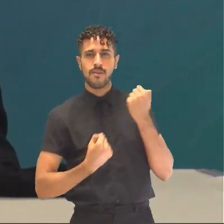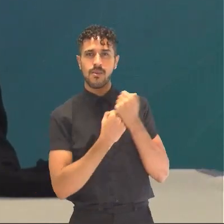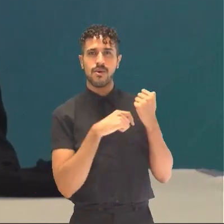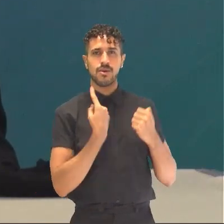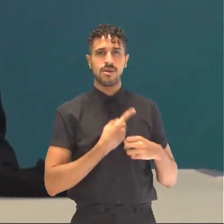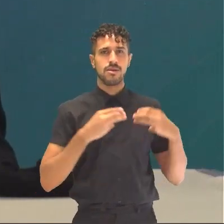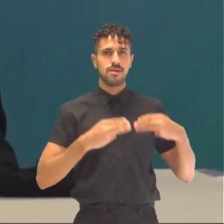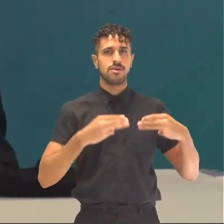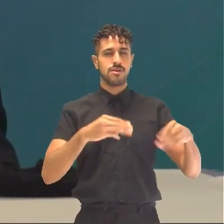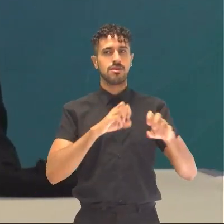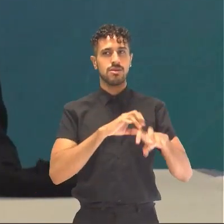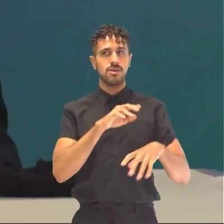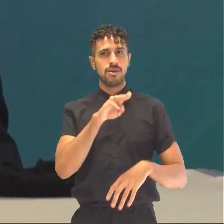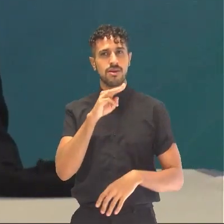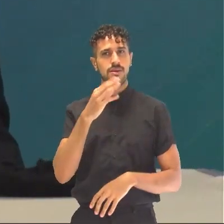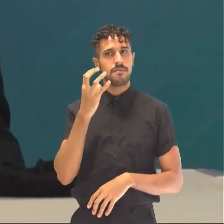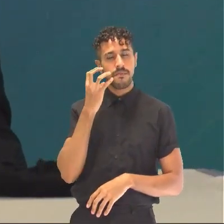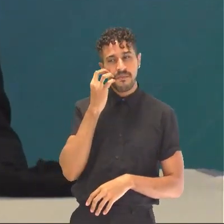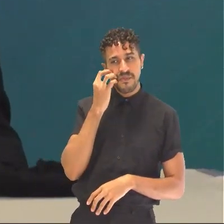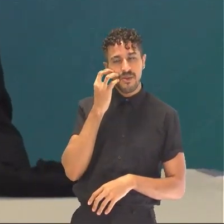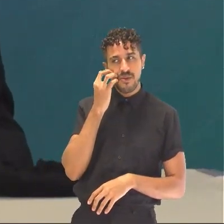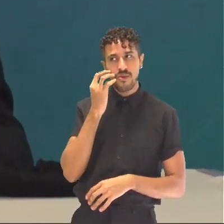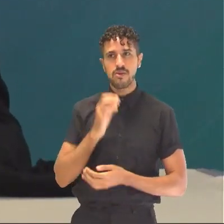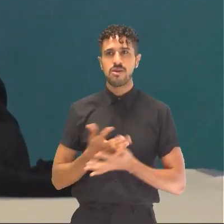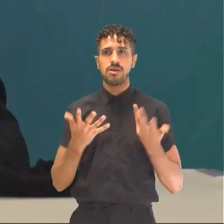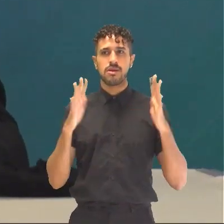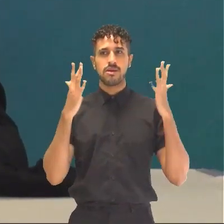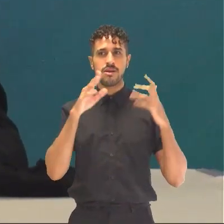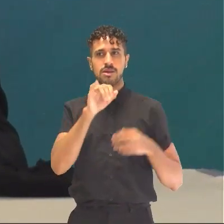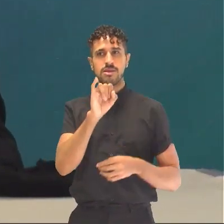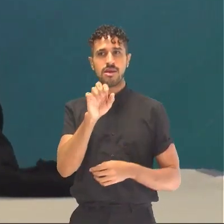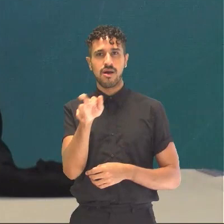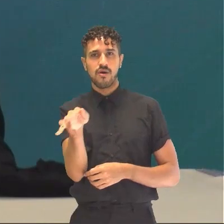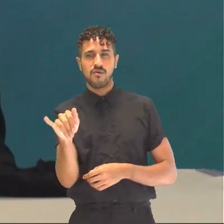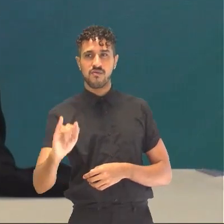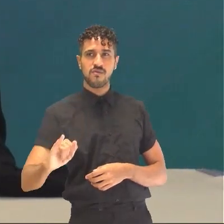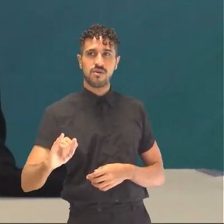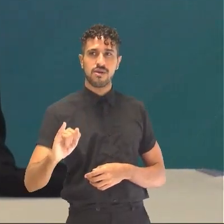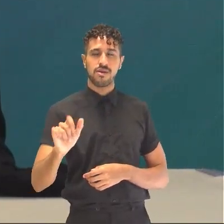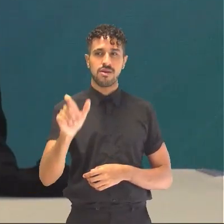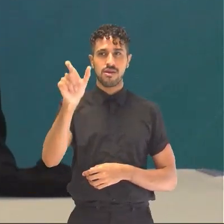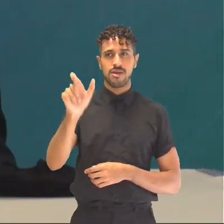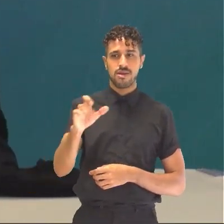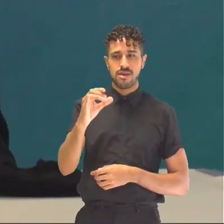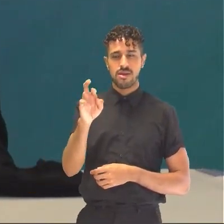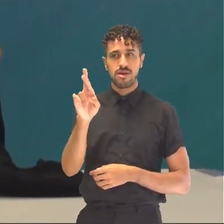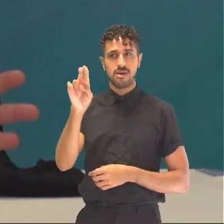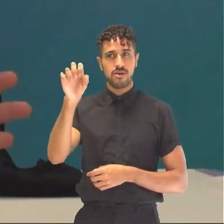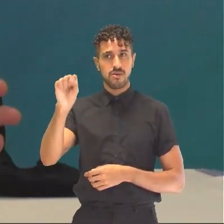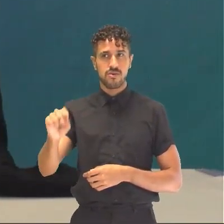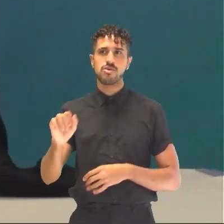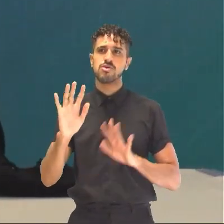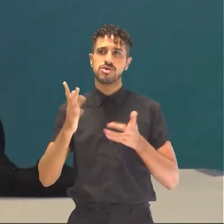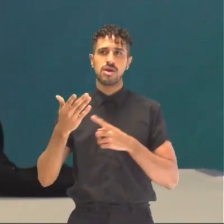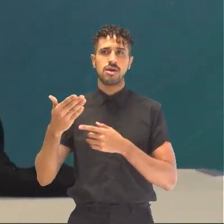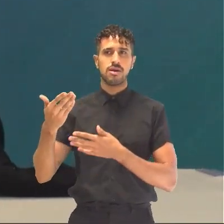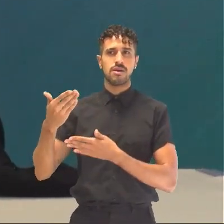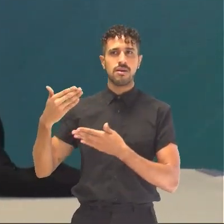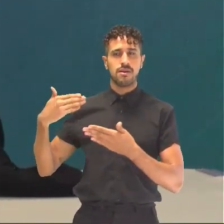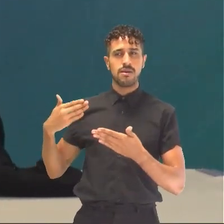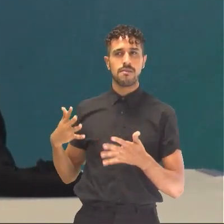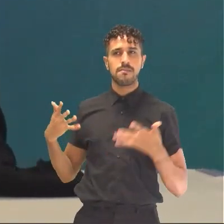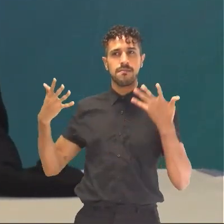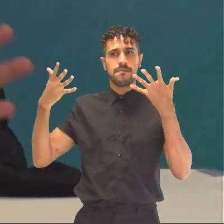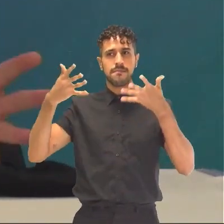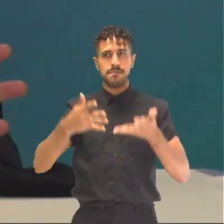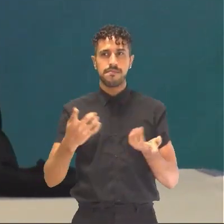da Educação, Milton Ribeiro. Parabenizar também a CEALF, na pessoa do Carlos Nadalim, né? Eu fiz parte da transição aqui do